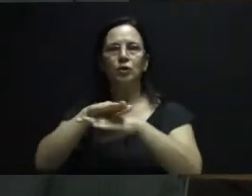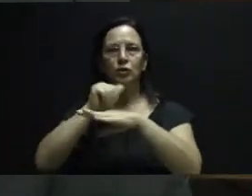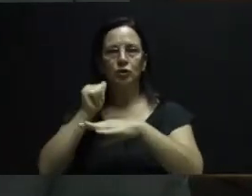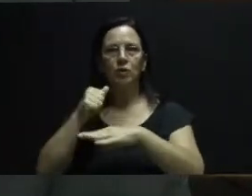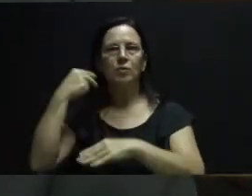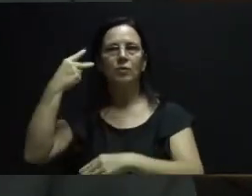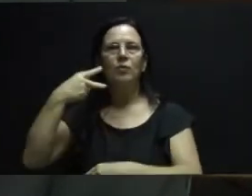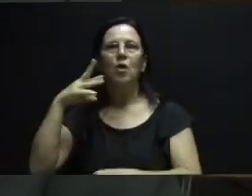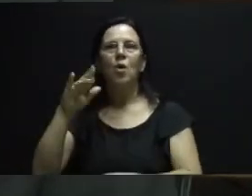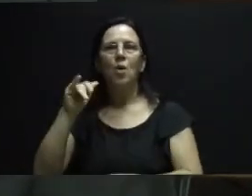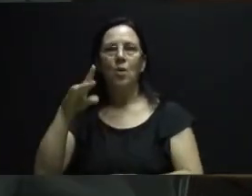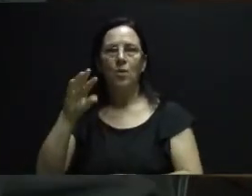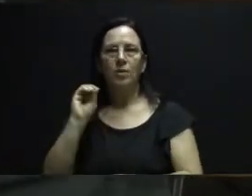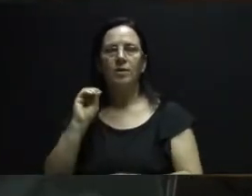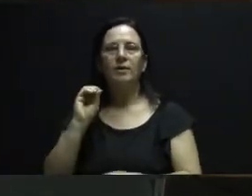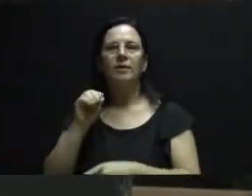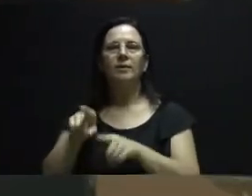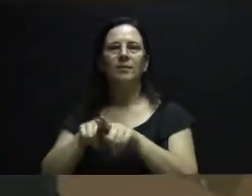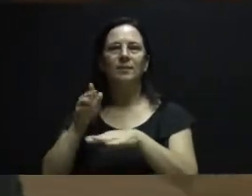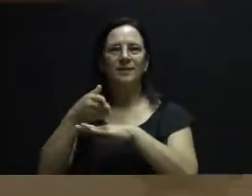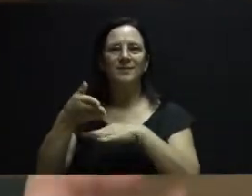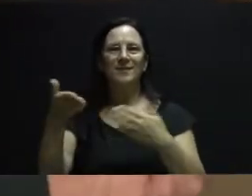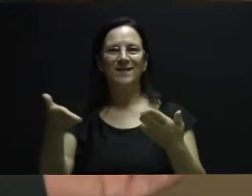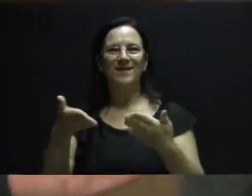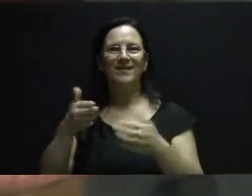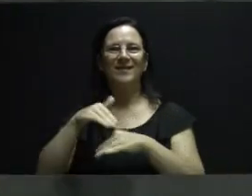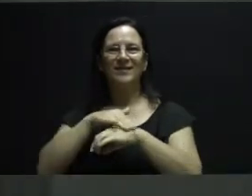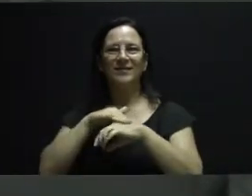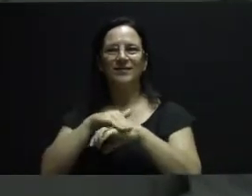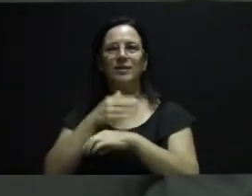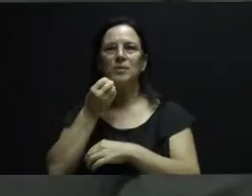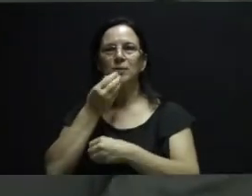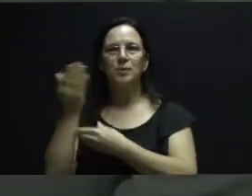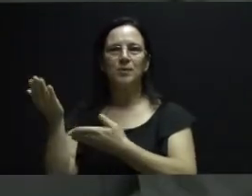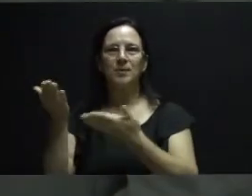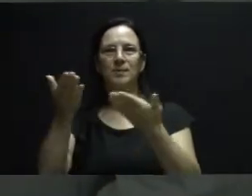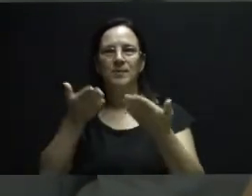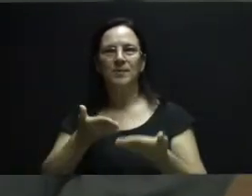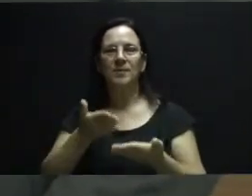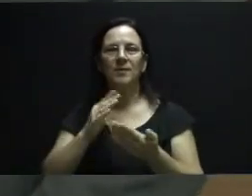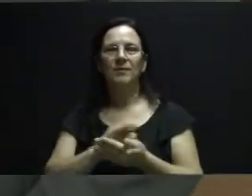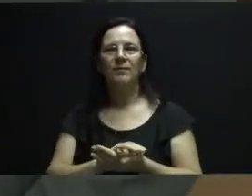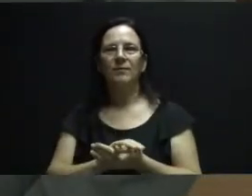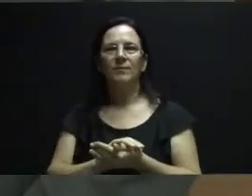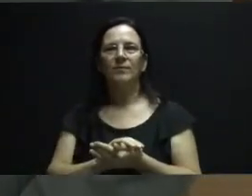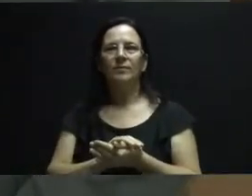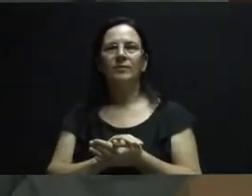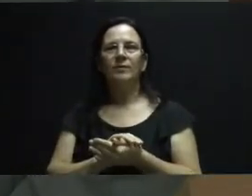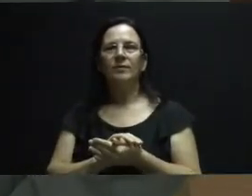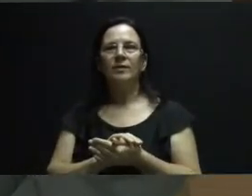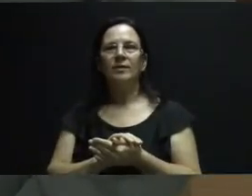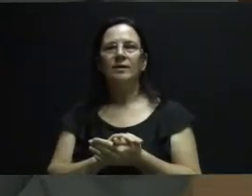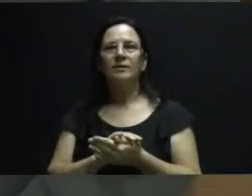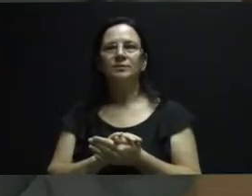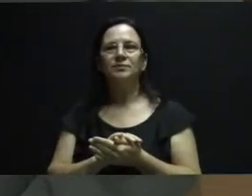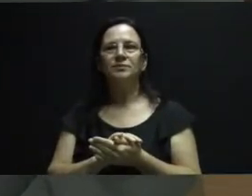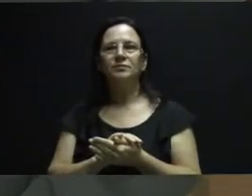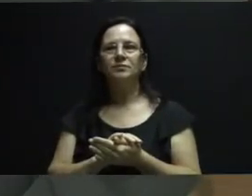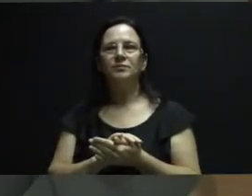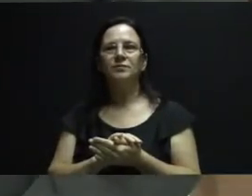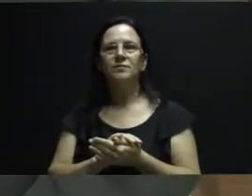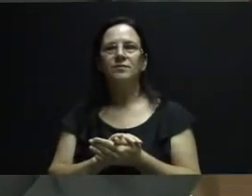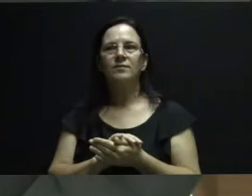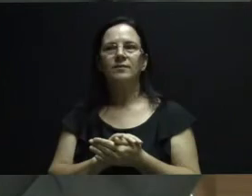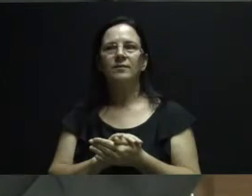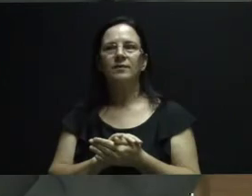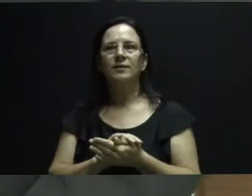assumir o vereador Rodrigo Alemão, que participa conosco agora. Vereador, seja bem-vindo, presidiu a sessão em que o ato solene foi de sua